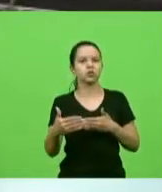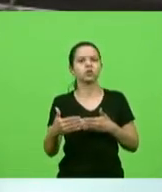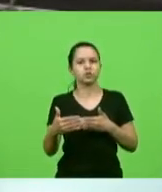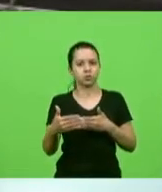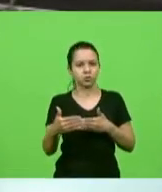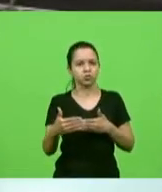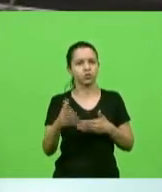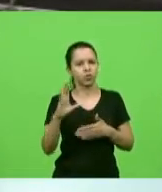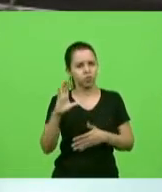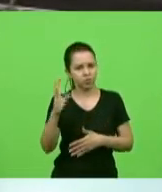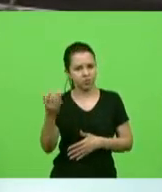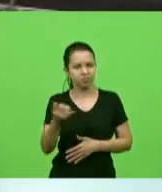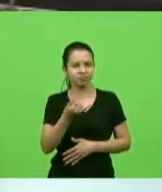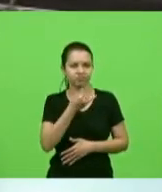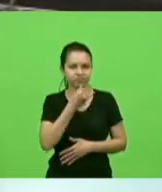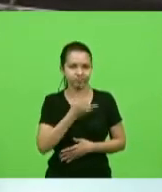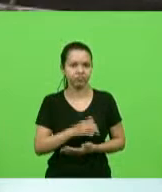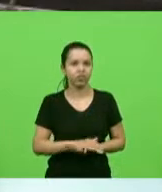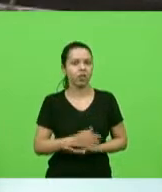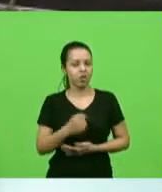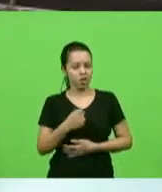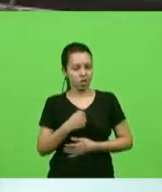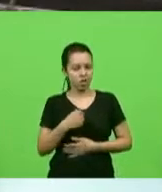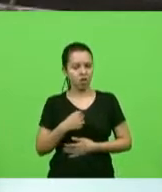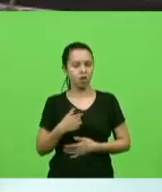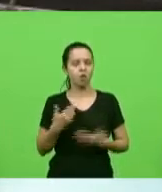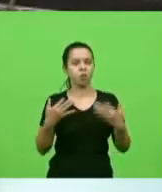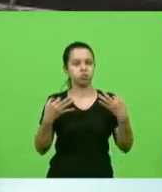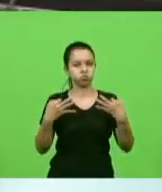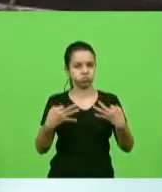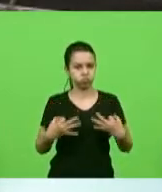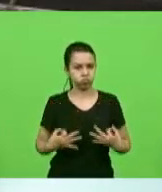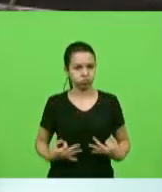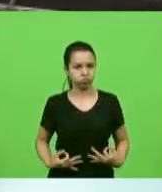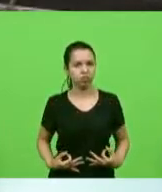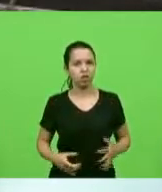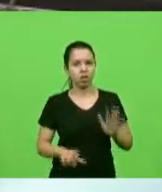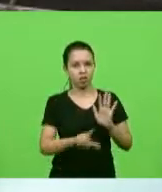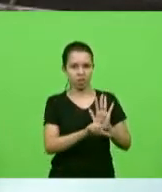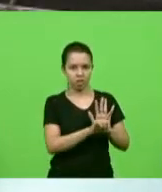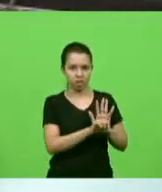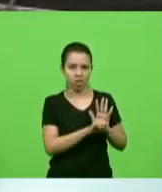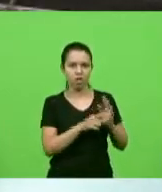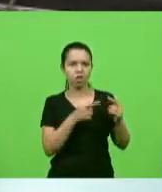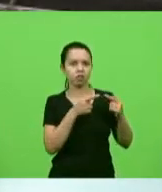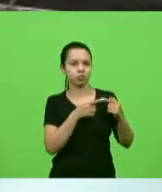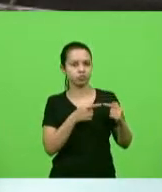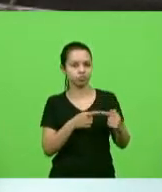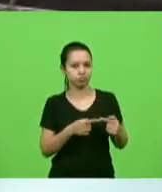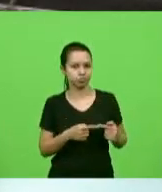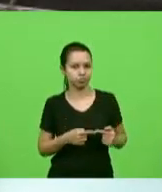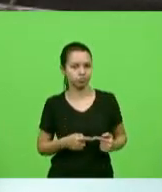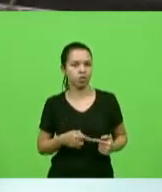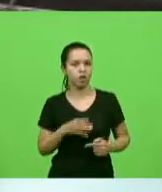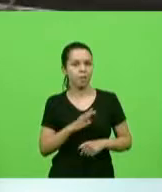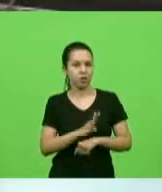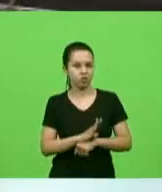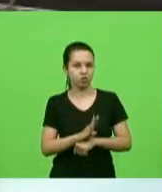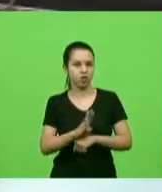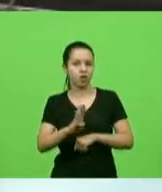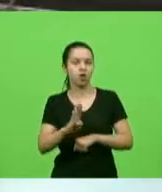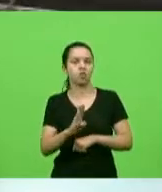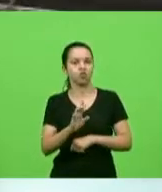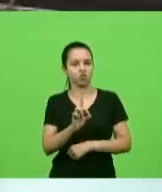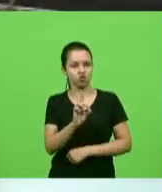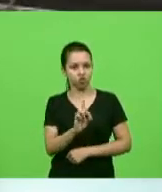episódio, sempre busquei pautar minha conduta no rigor da lei e do direito. Bacharel de direito,